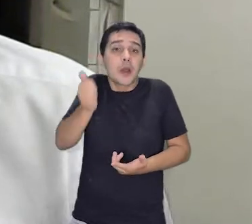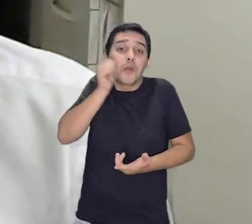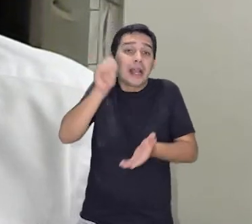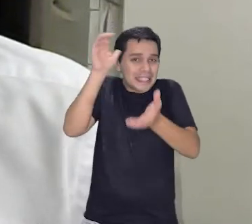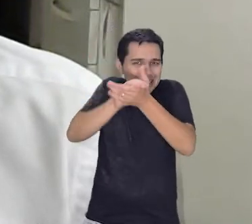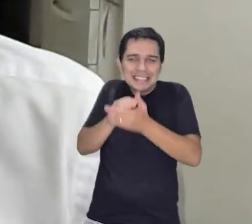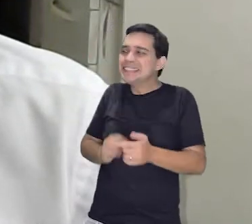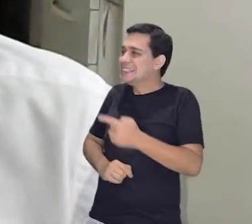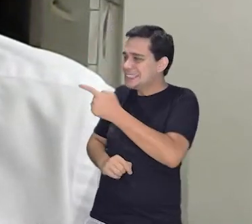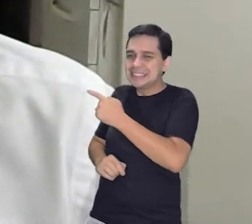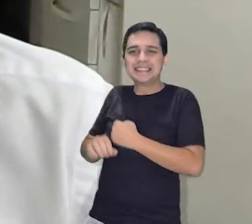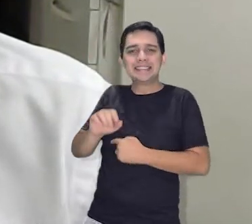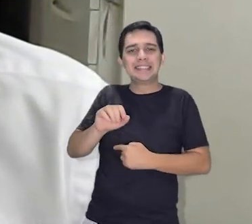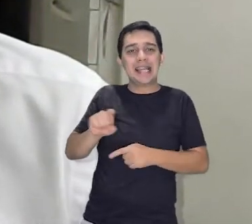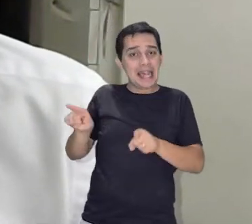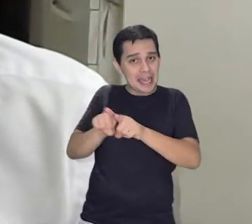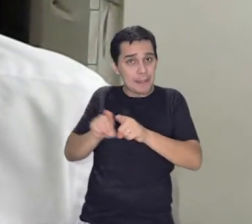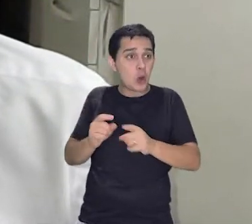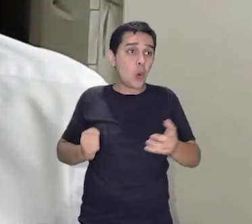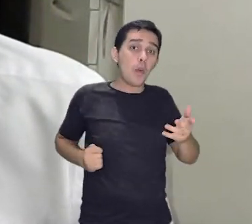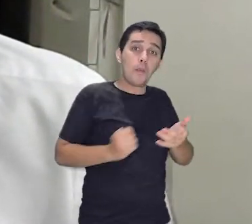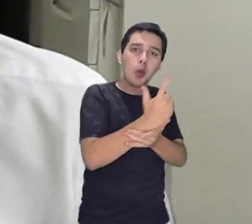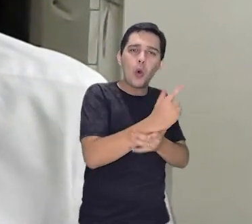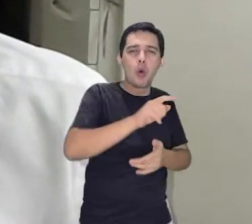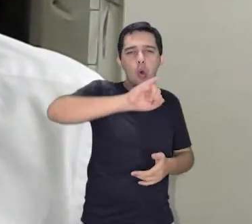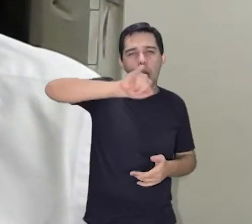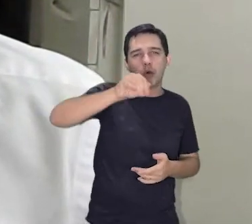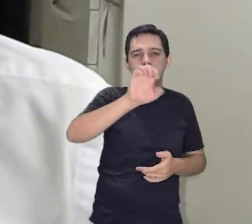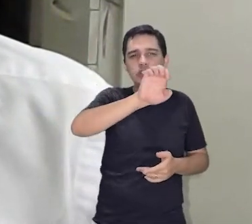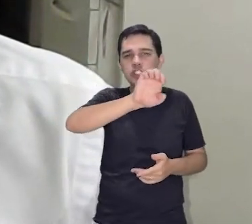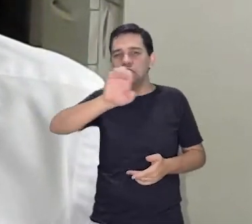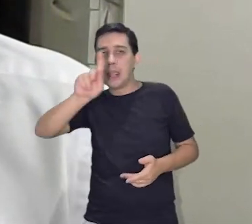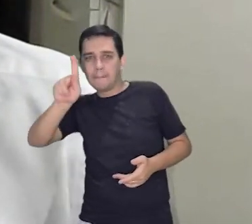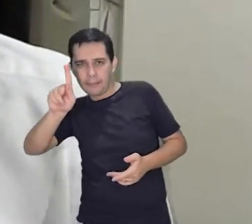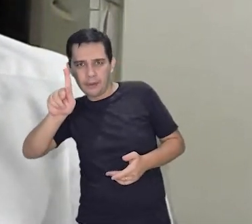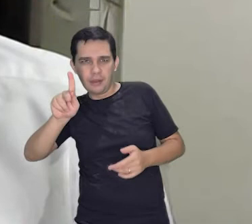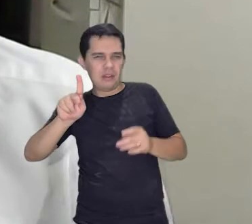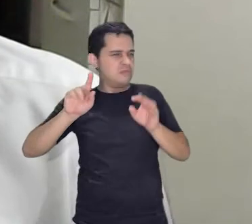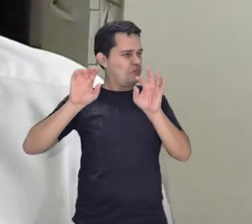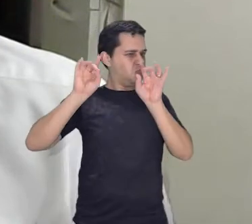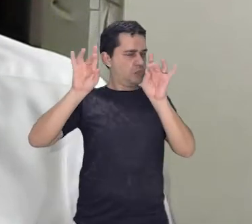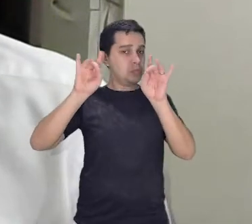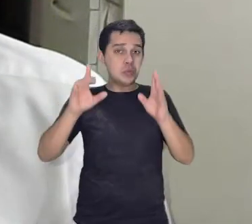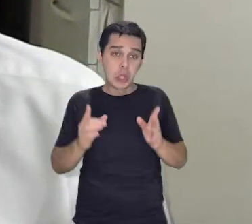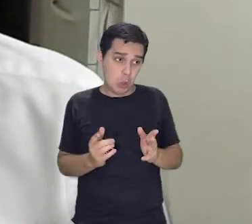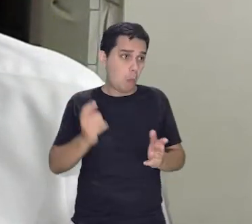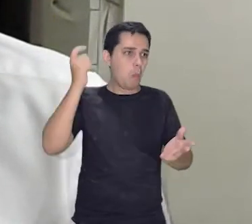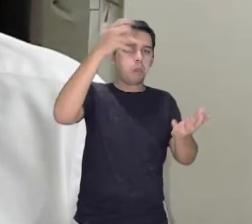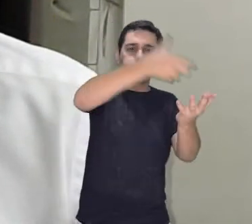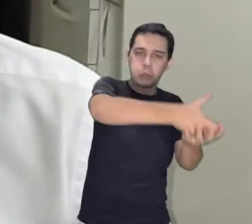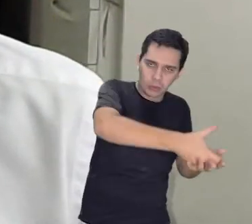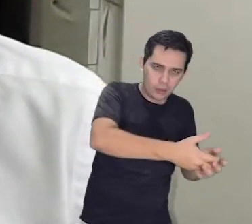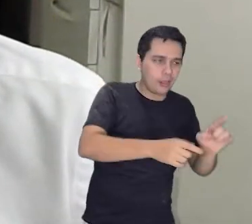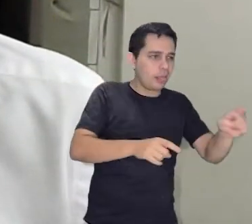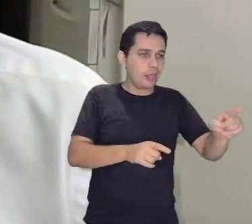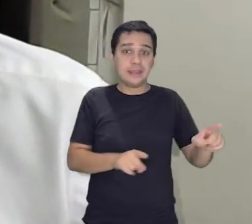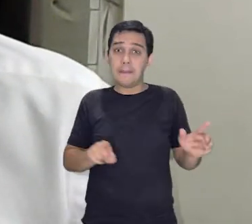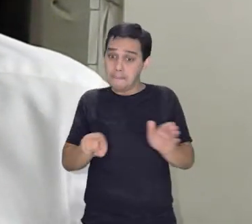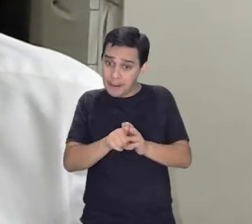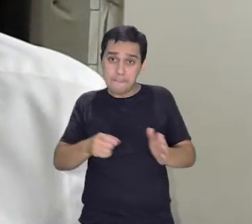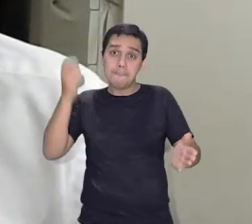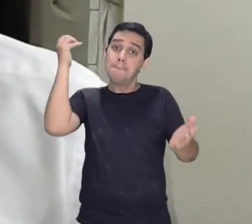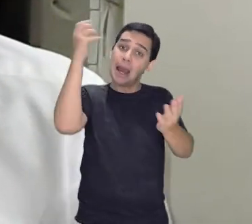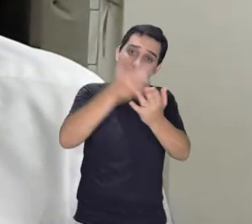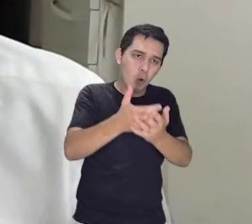com recursos em espécie, assim como o pagamento da blindagem desse veículo. As investigações apontaram que todos esses